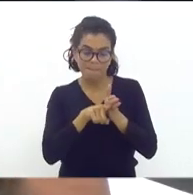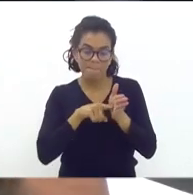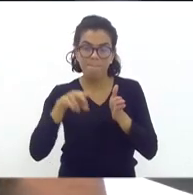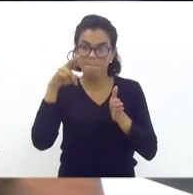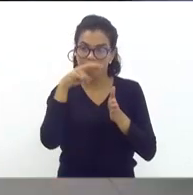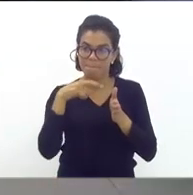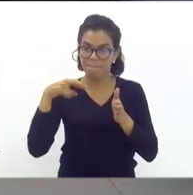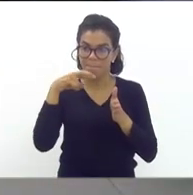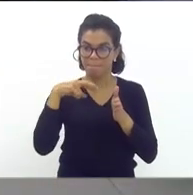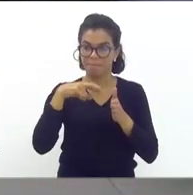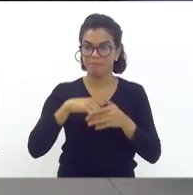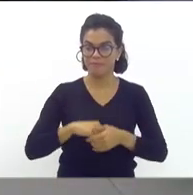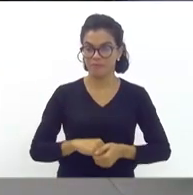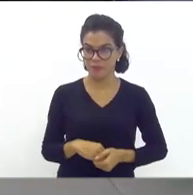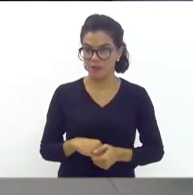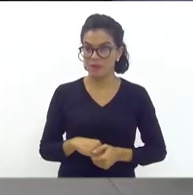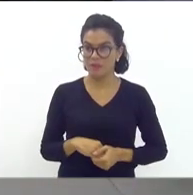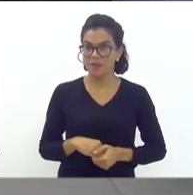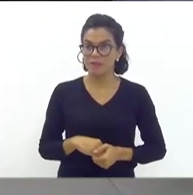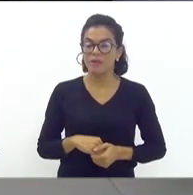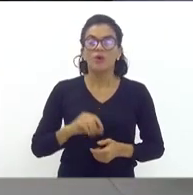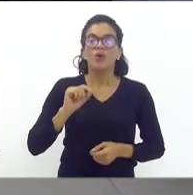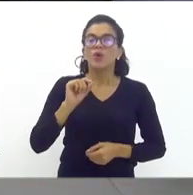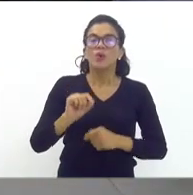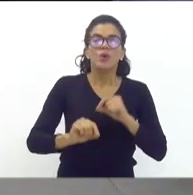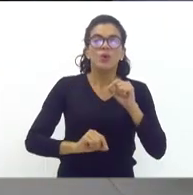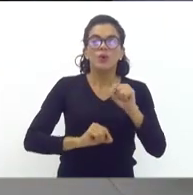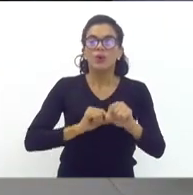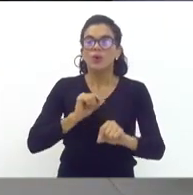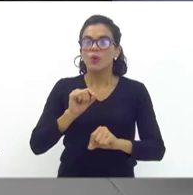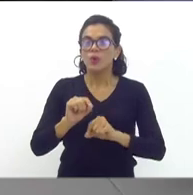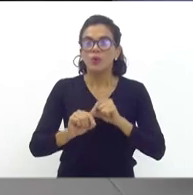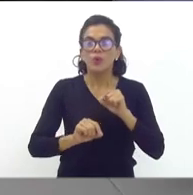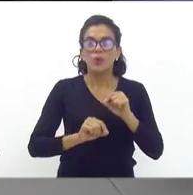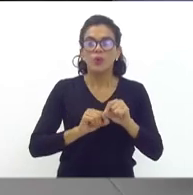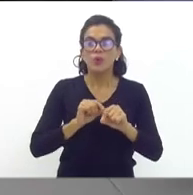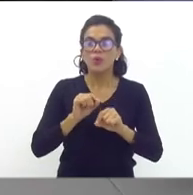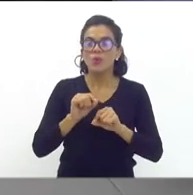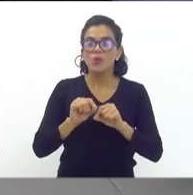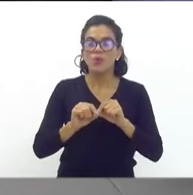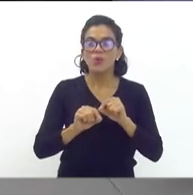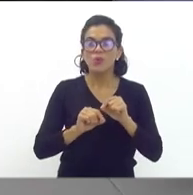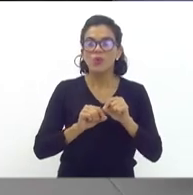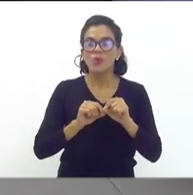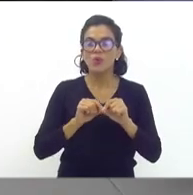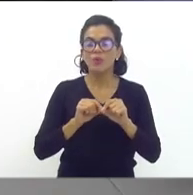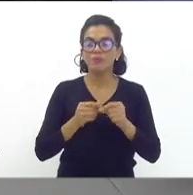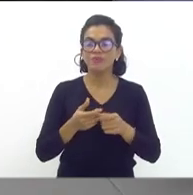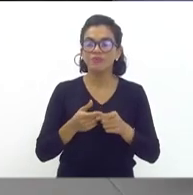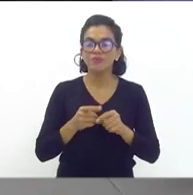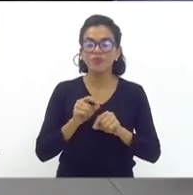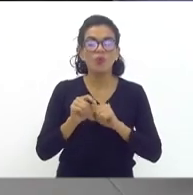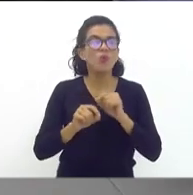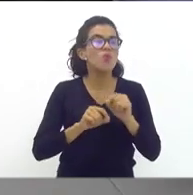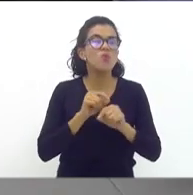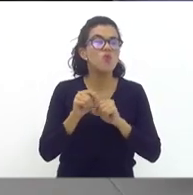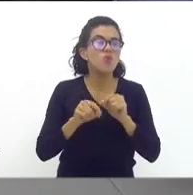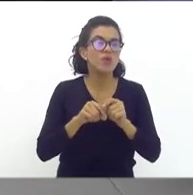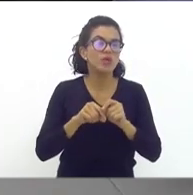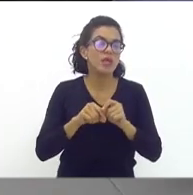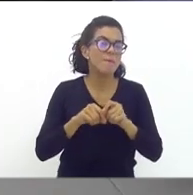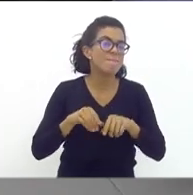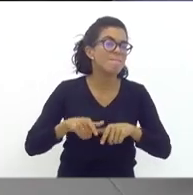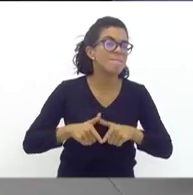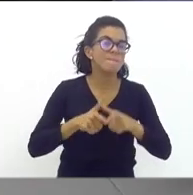é o que que foi foi o grande o grande objeto da